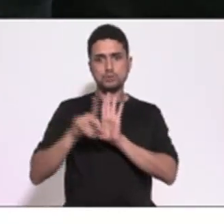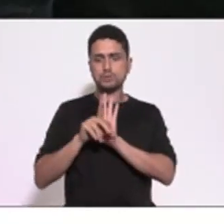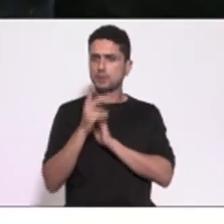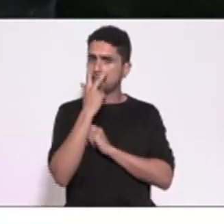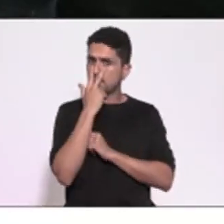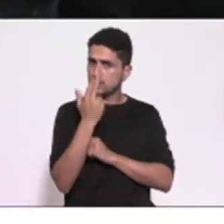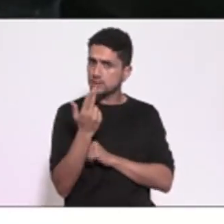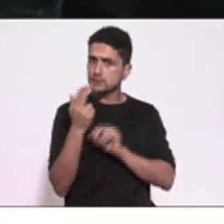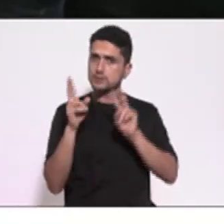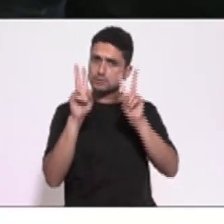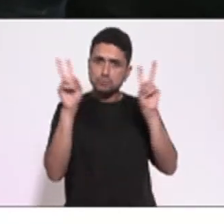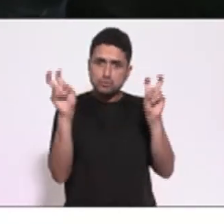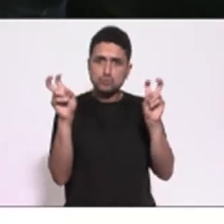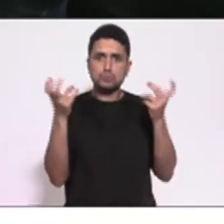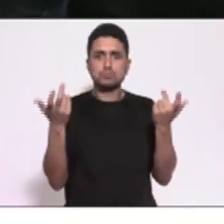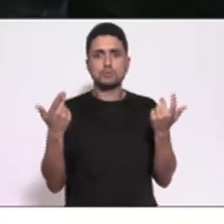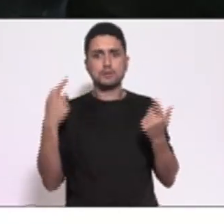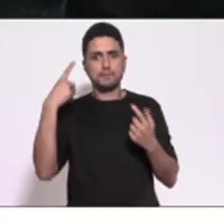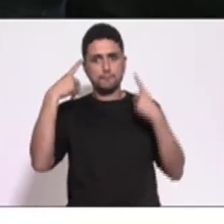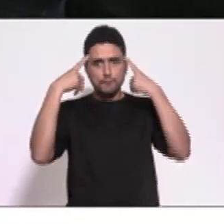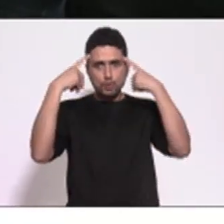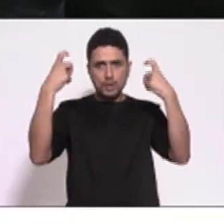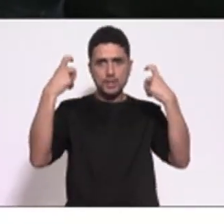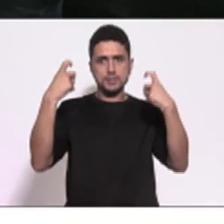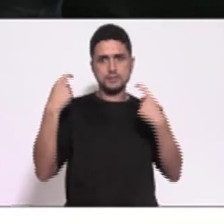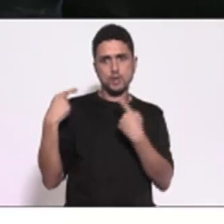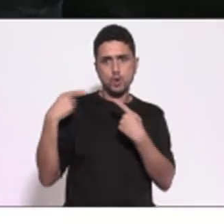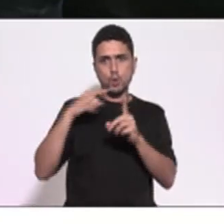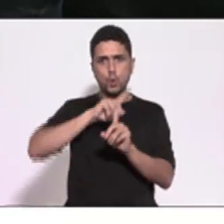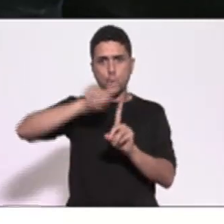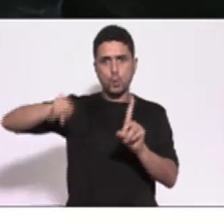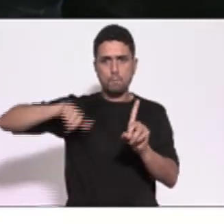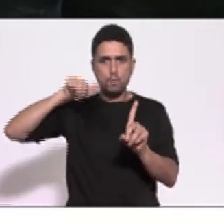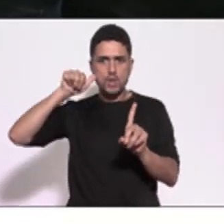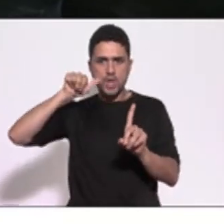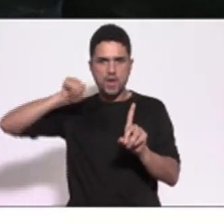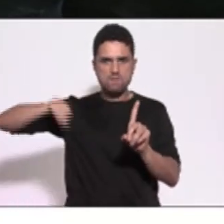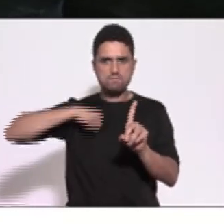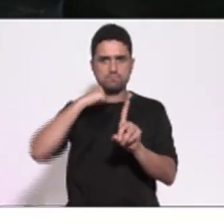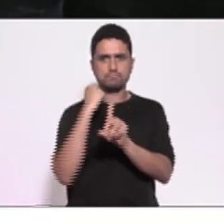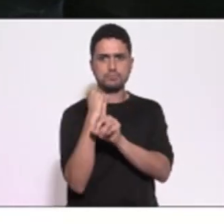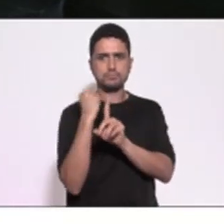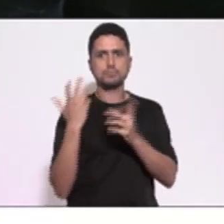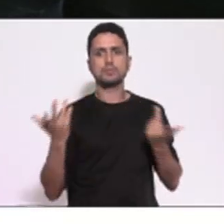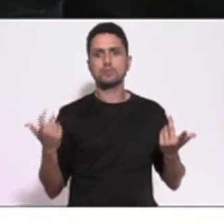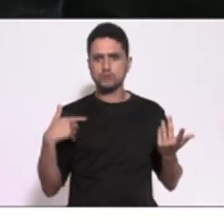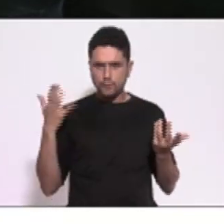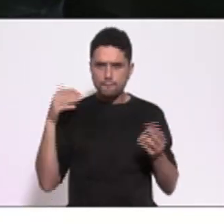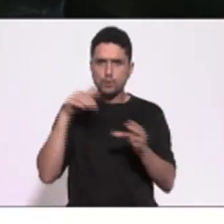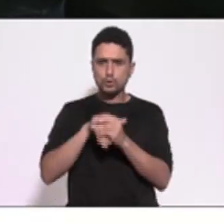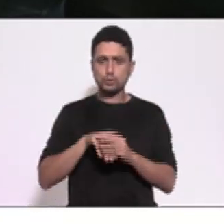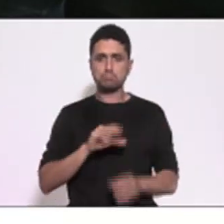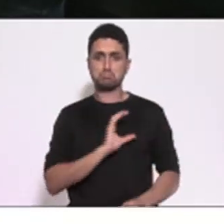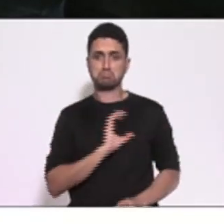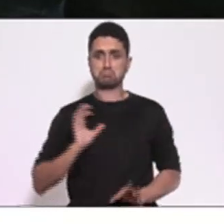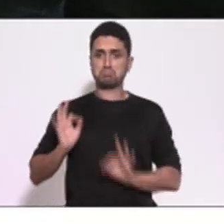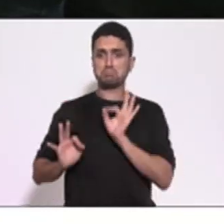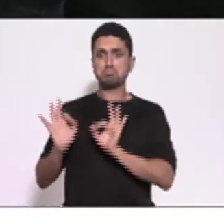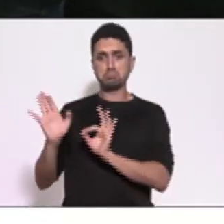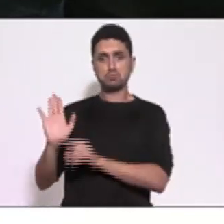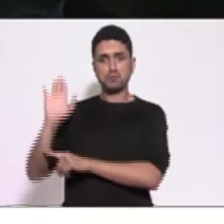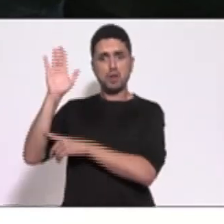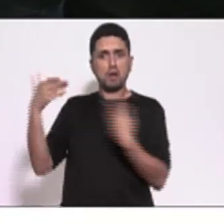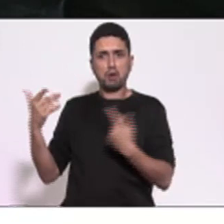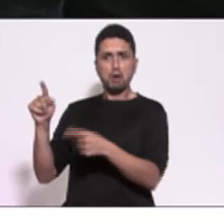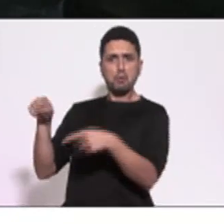questões relacionadas à violência contra a mulher e o parecer da CCJ foi favorável. Gostaria de